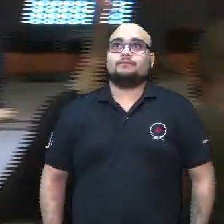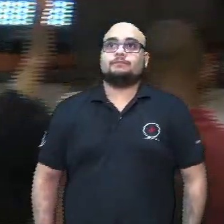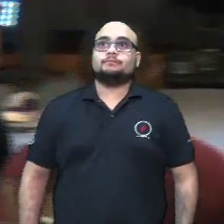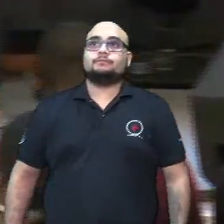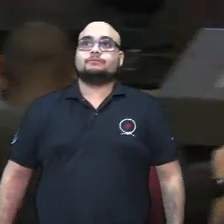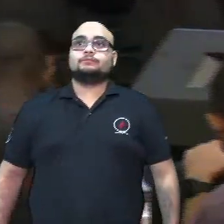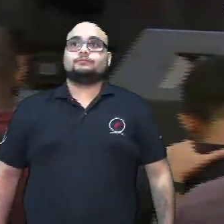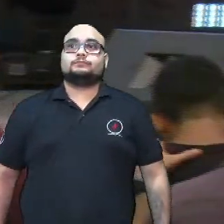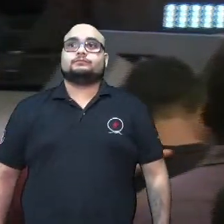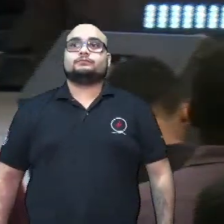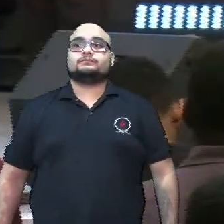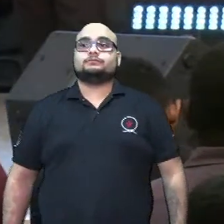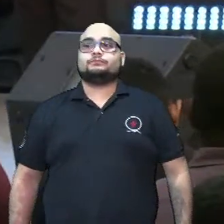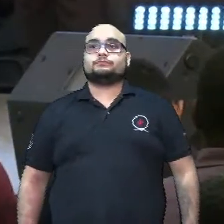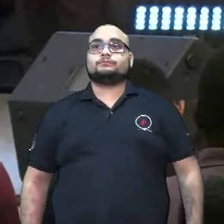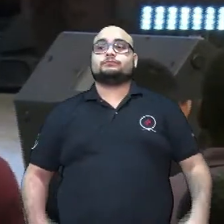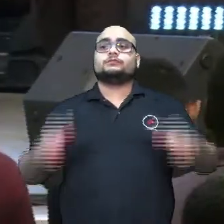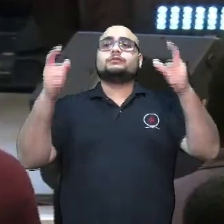Cadê você?